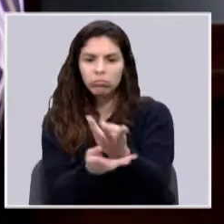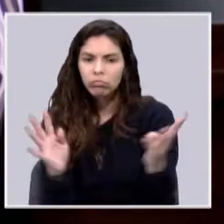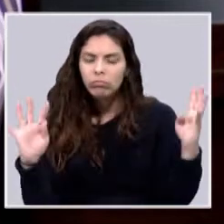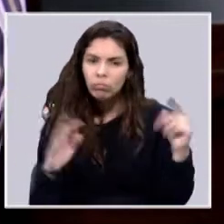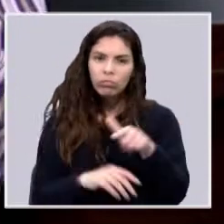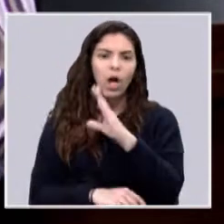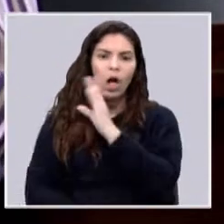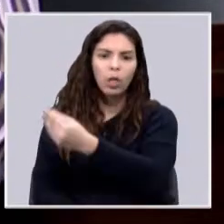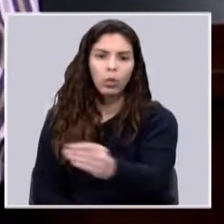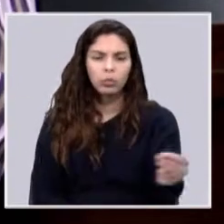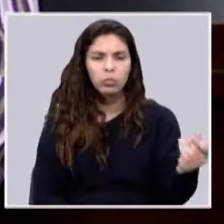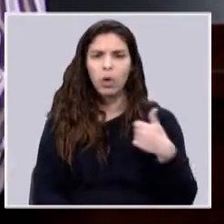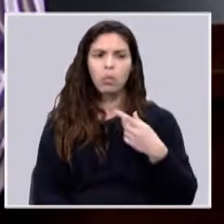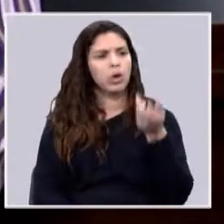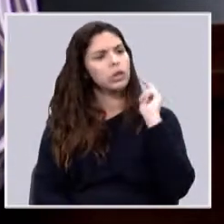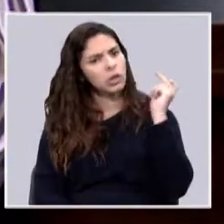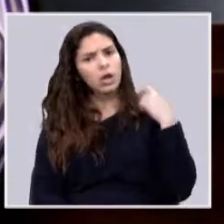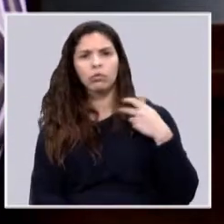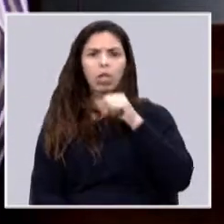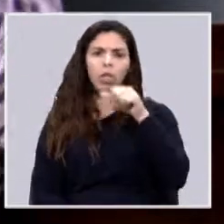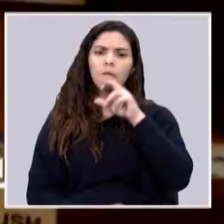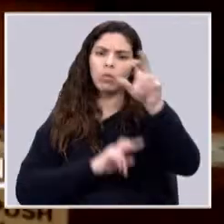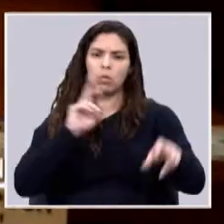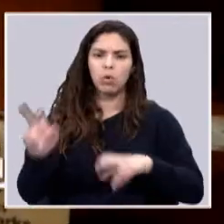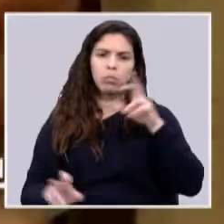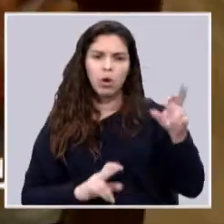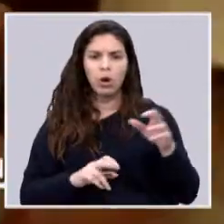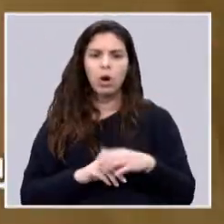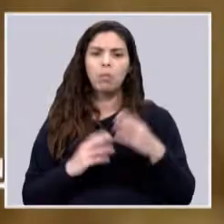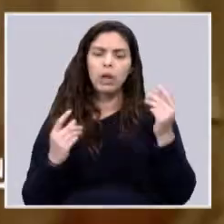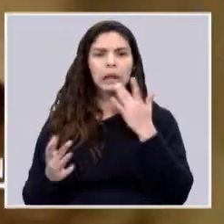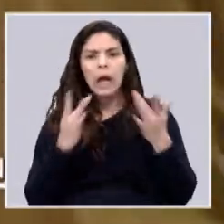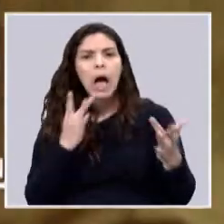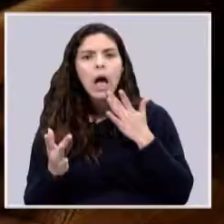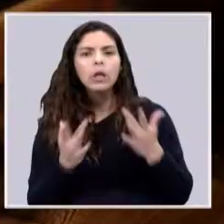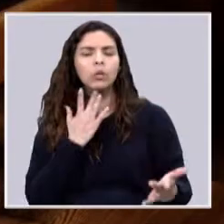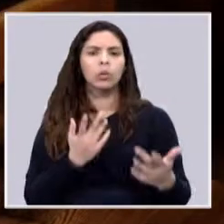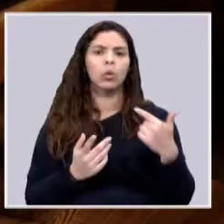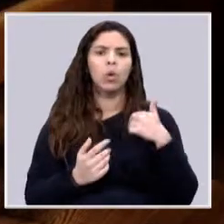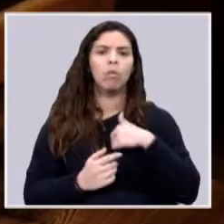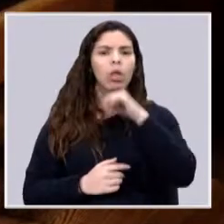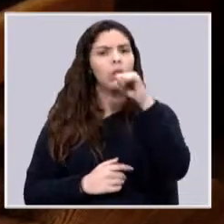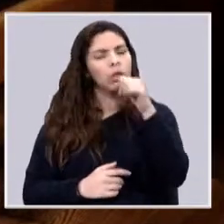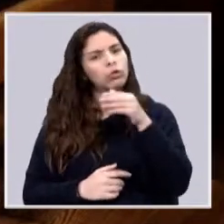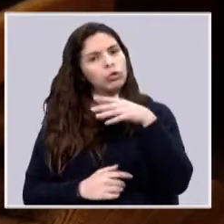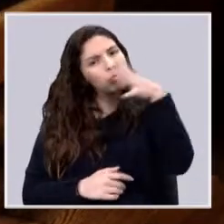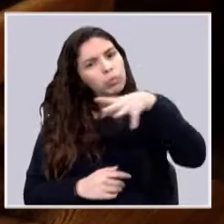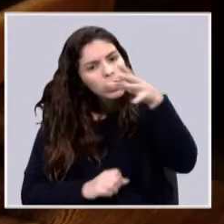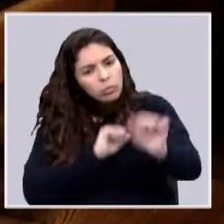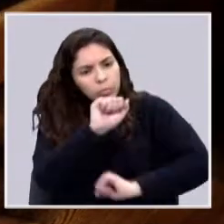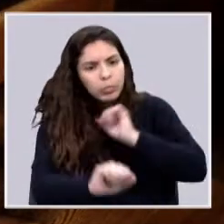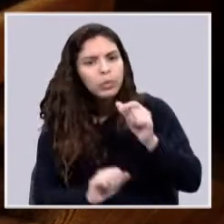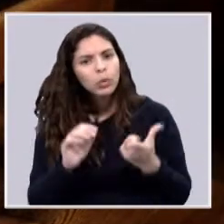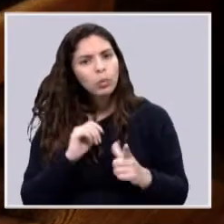falo sobre tubarões em escolas há muitos anos. Faço muita palhaçada com eles, fazemos uns teatros e explico muita coisa sobre tubarões.